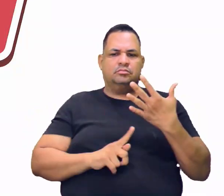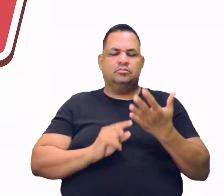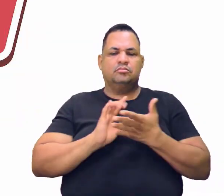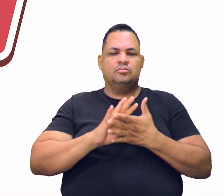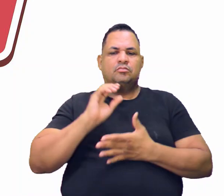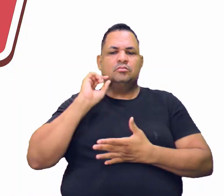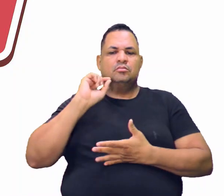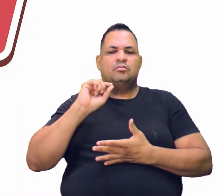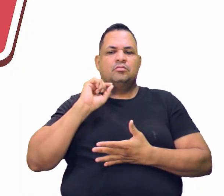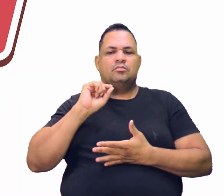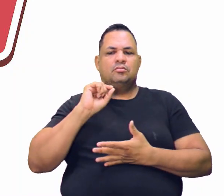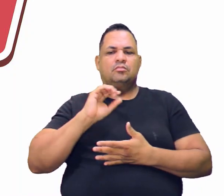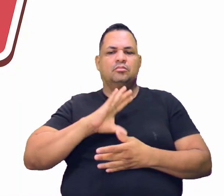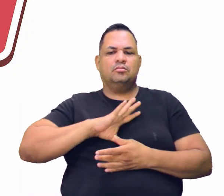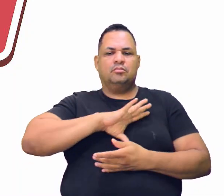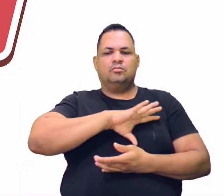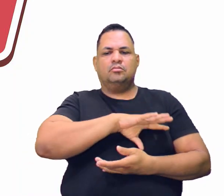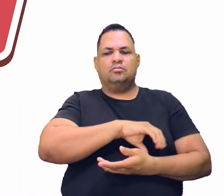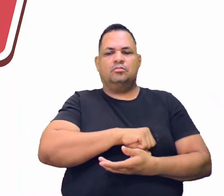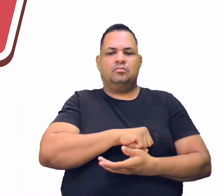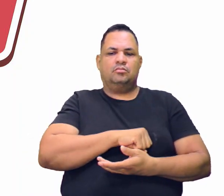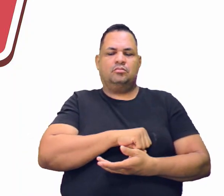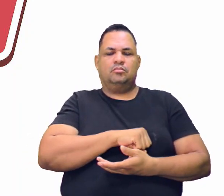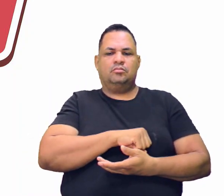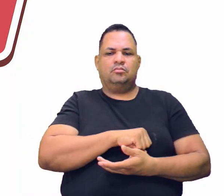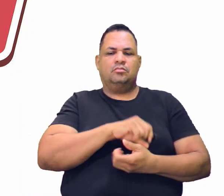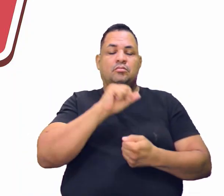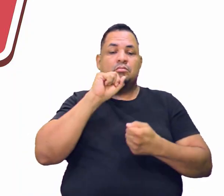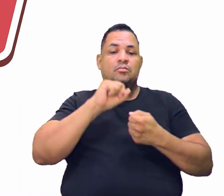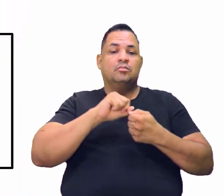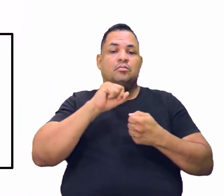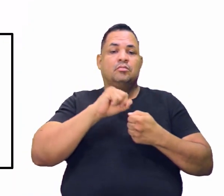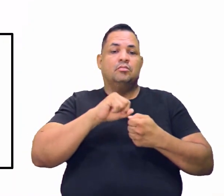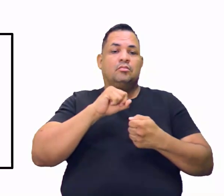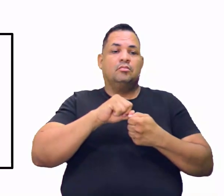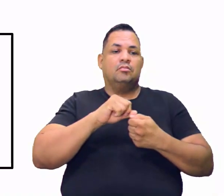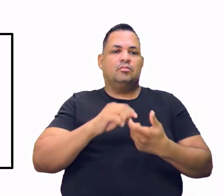que você, amadinho, vai fazer?